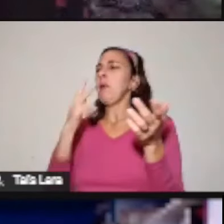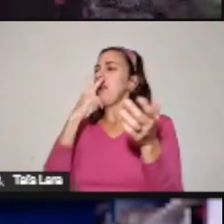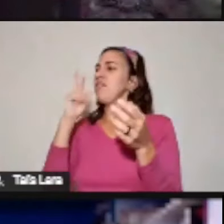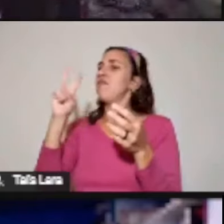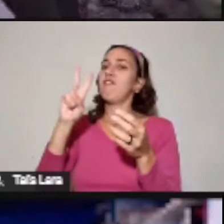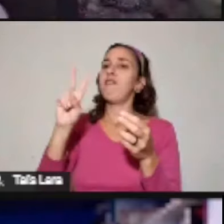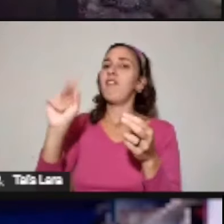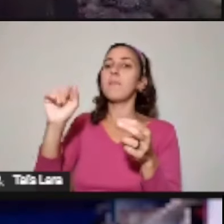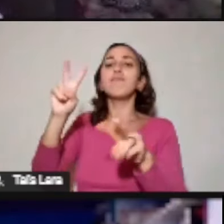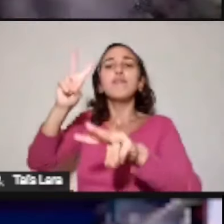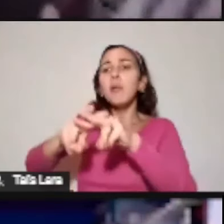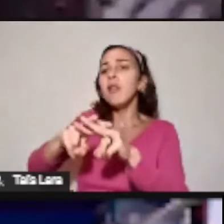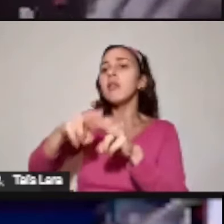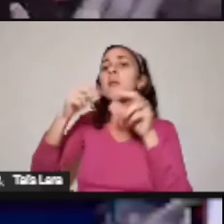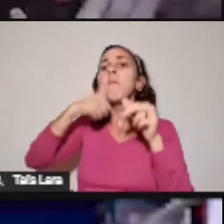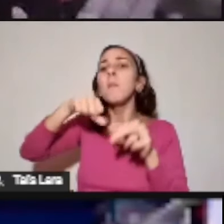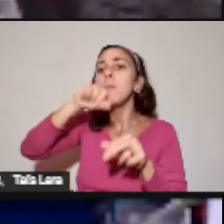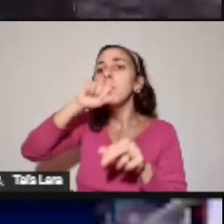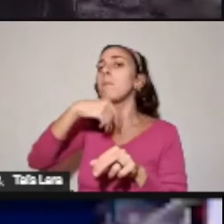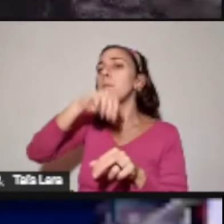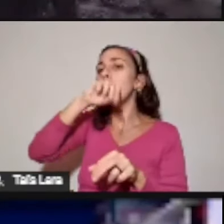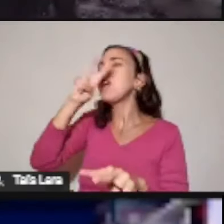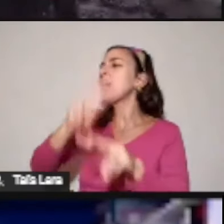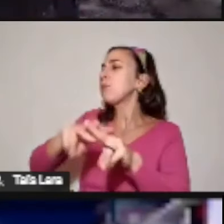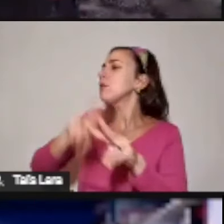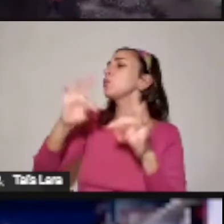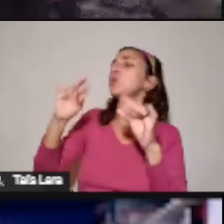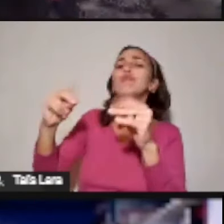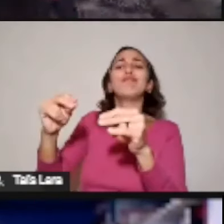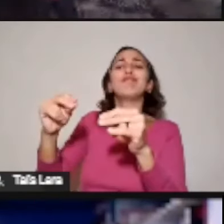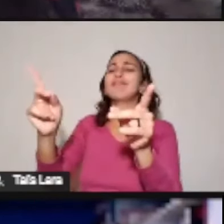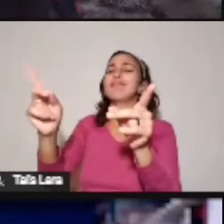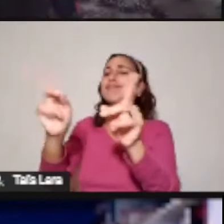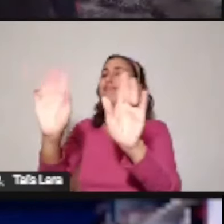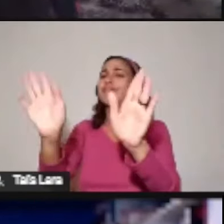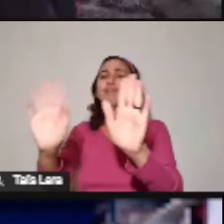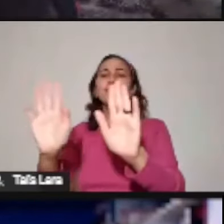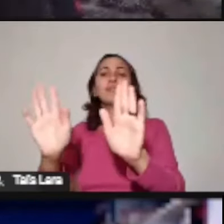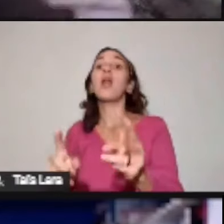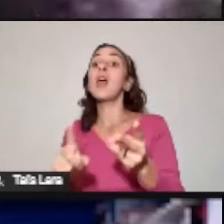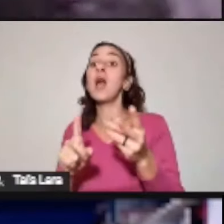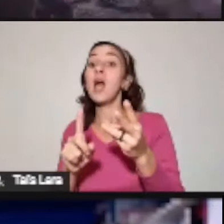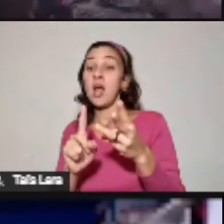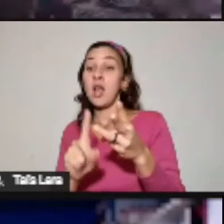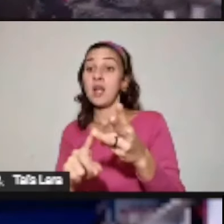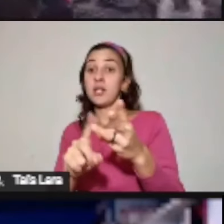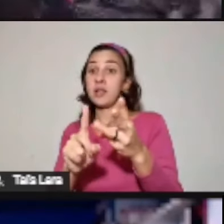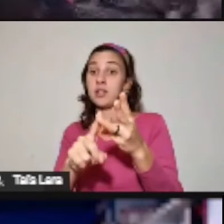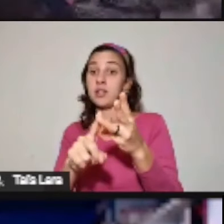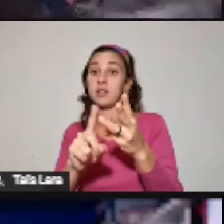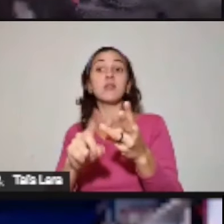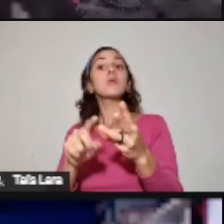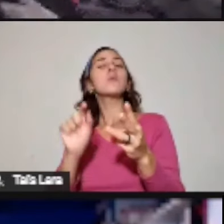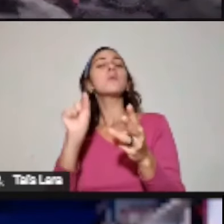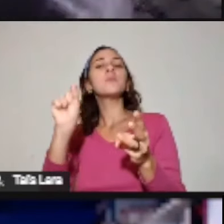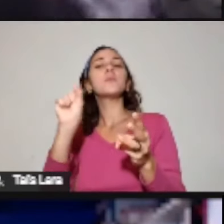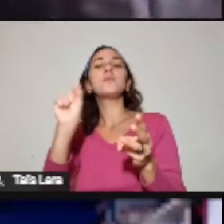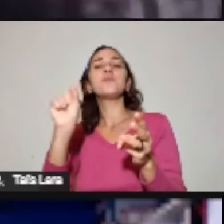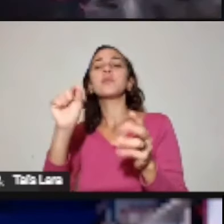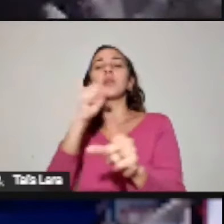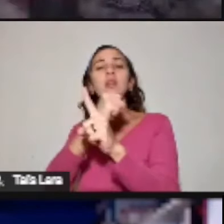certo? E o terceiro mito tem conexão com isso que você falou. Na nossa sociedade, Fafá,